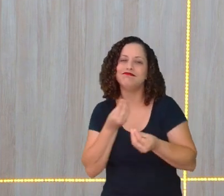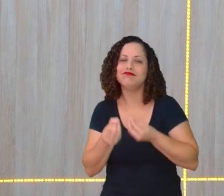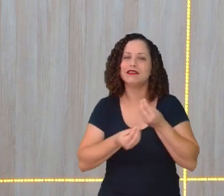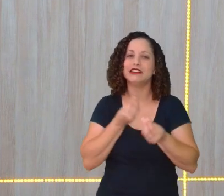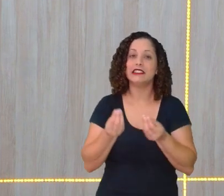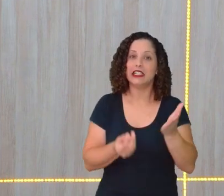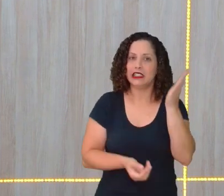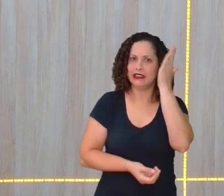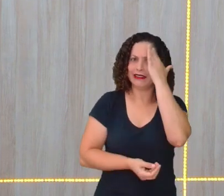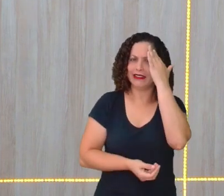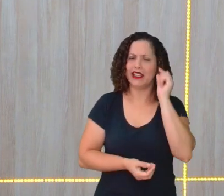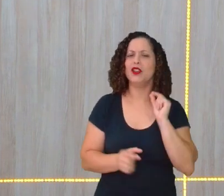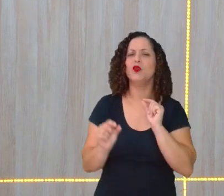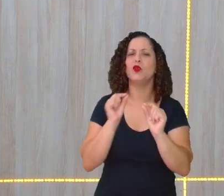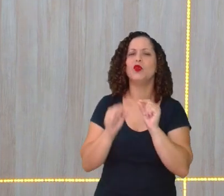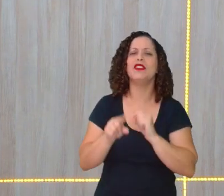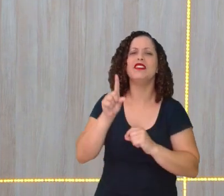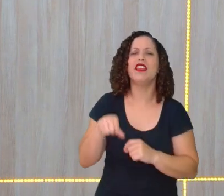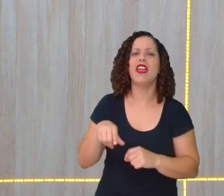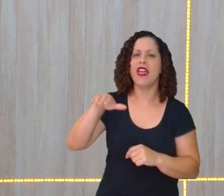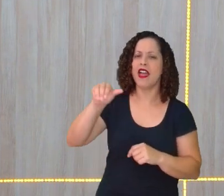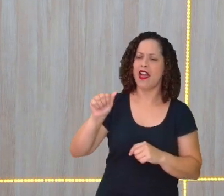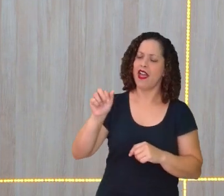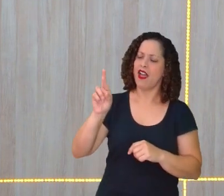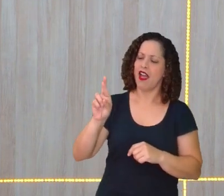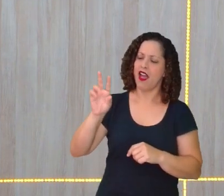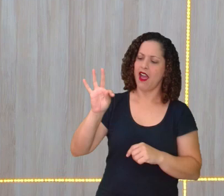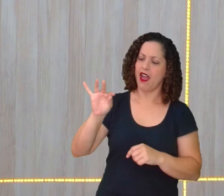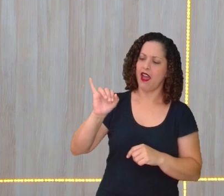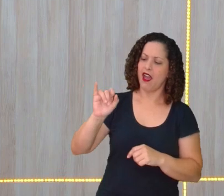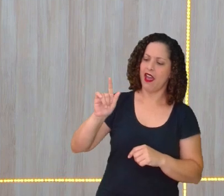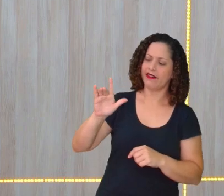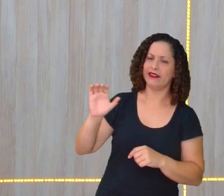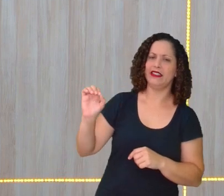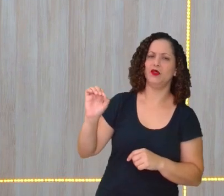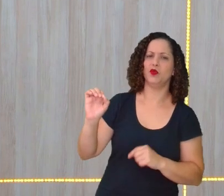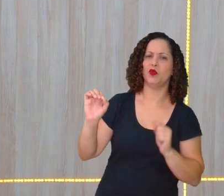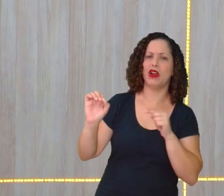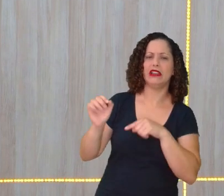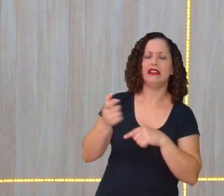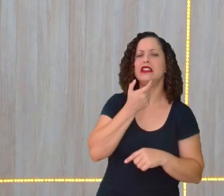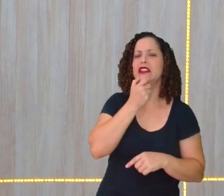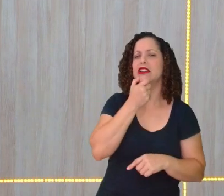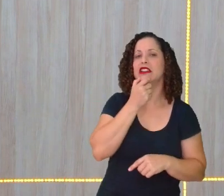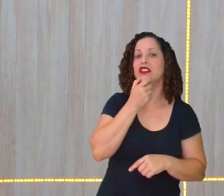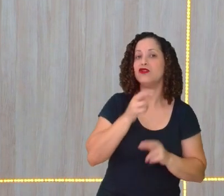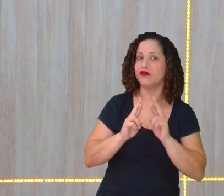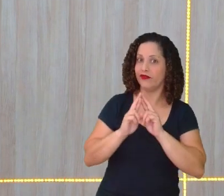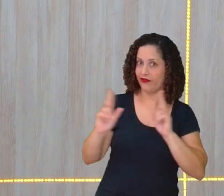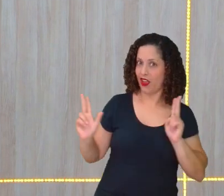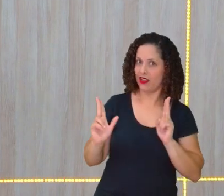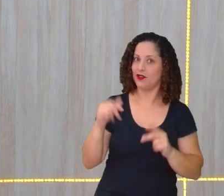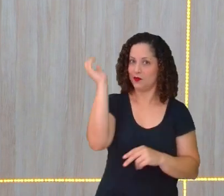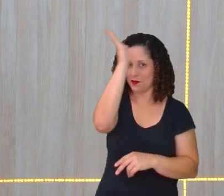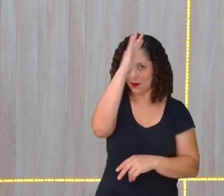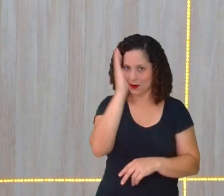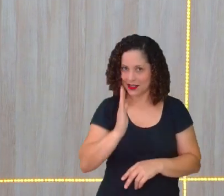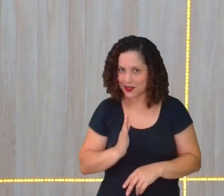entender bem o que é artigo primeiro, né? Artigo em inglês é diferente do artigo em